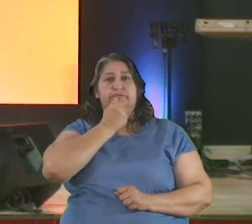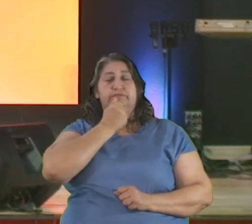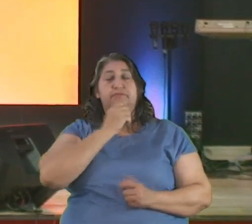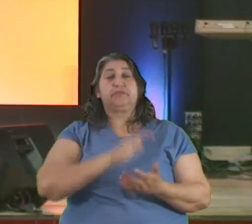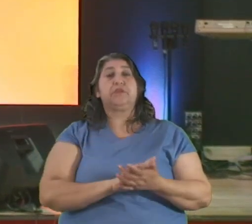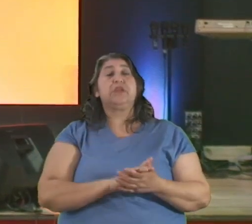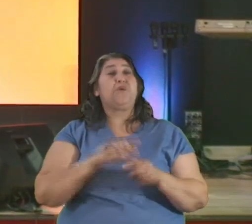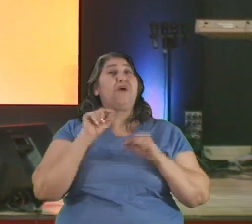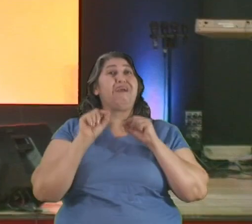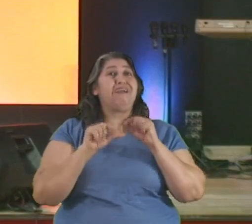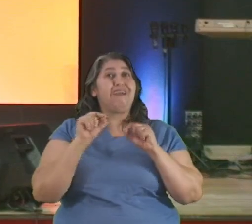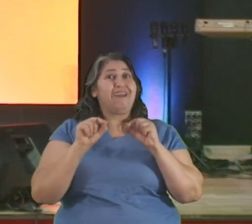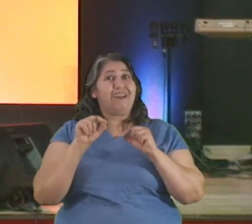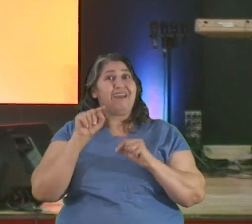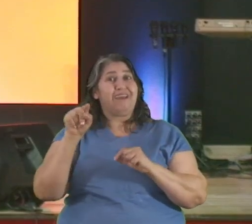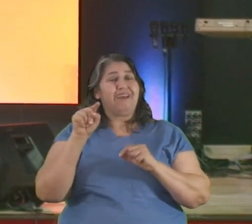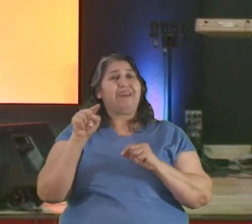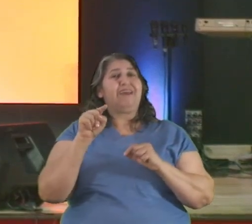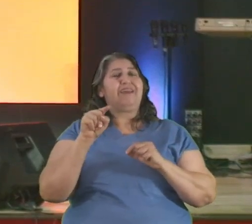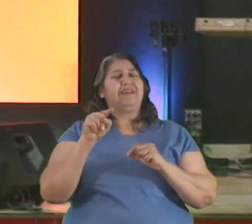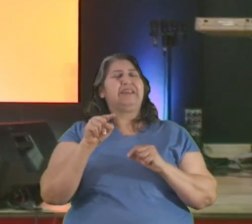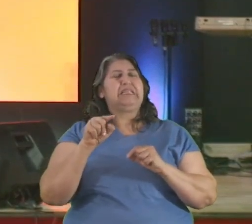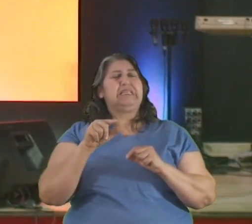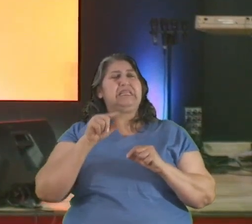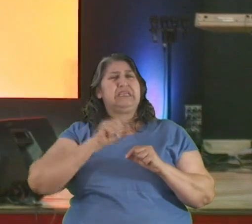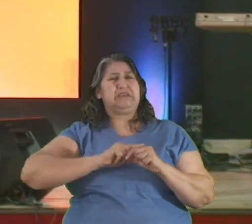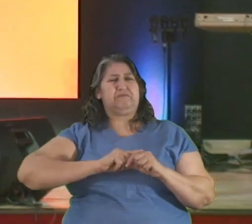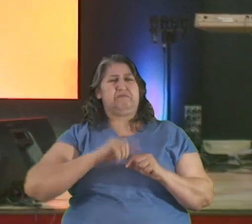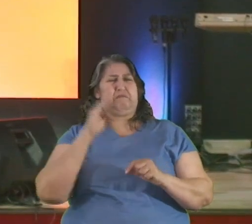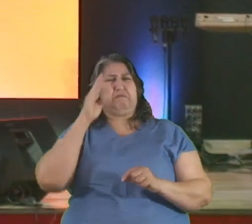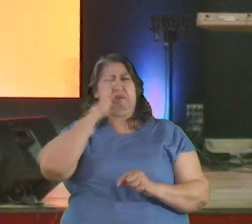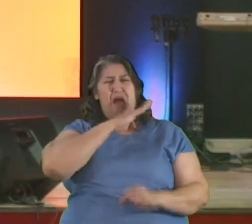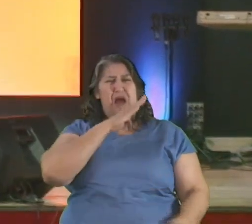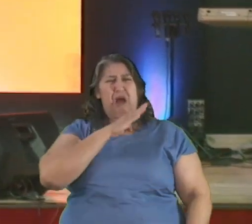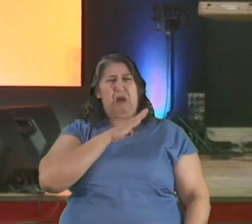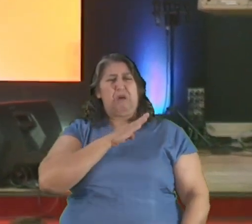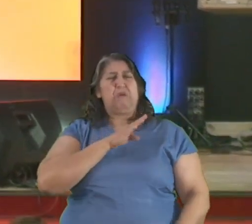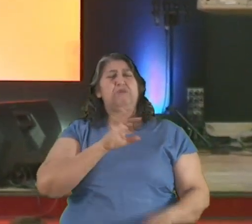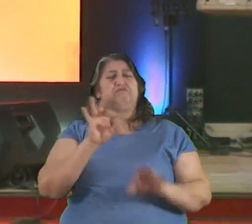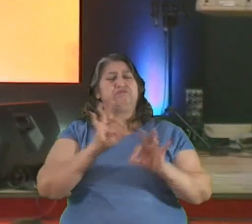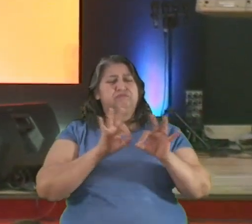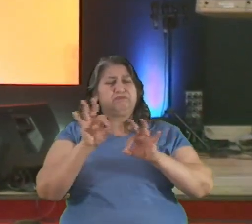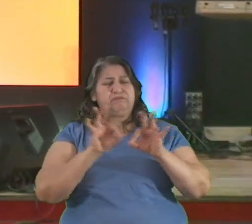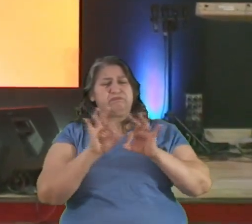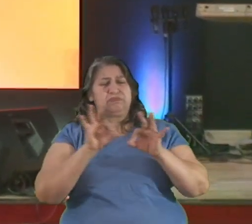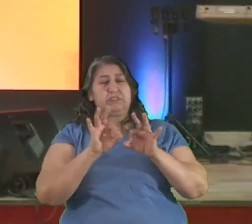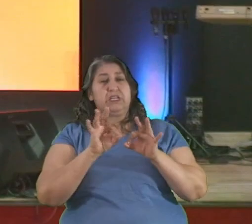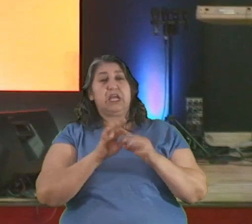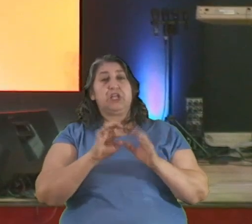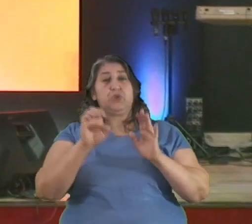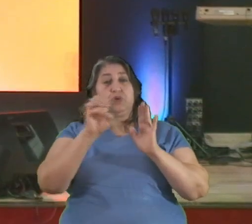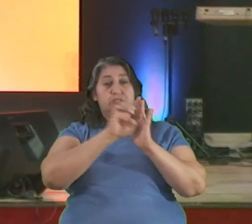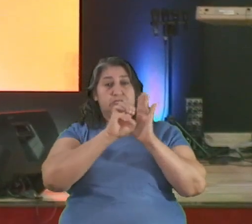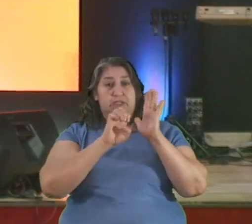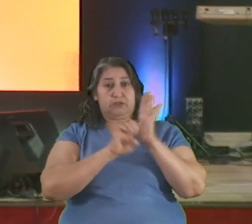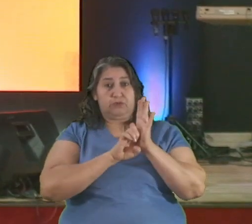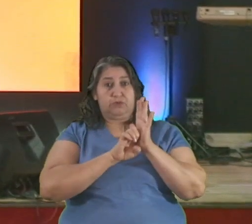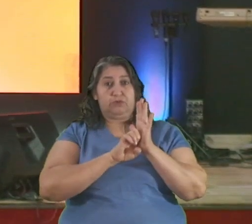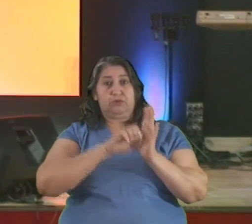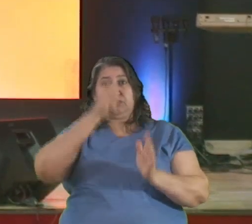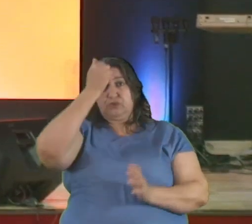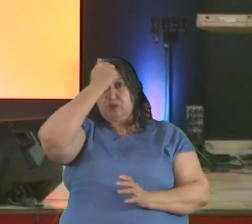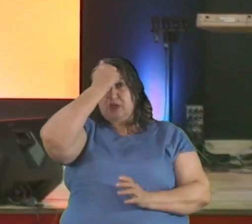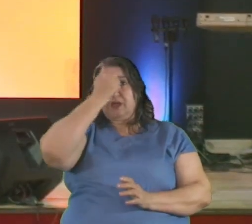1988, terroristas palestinos fundaram o Hamas, e no estatuto do Hamas está